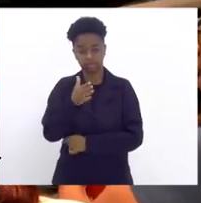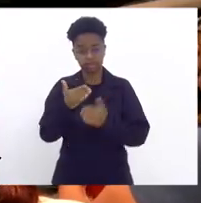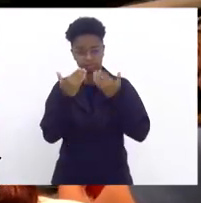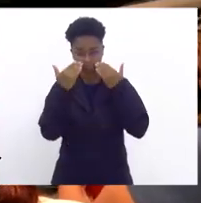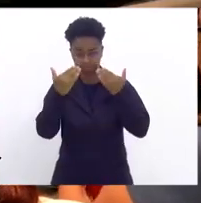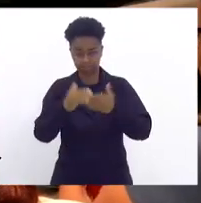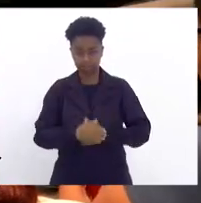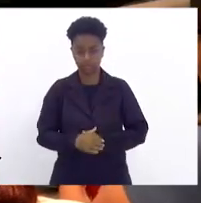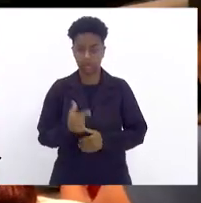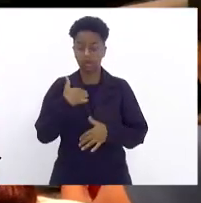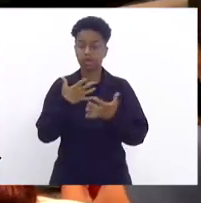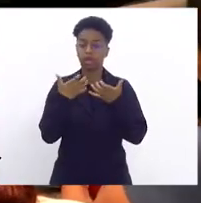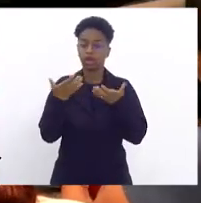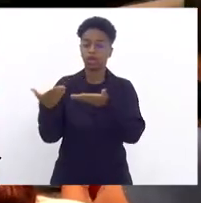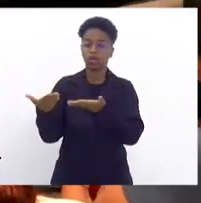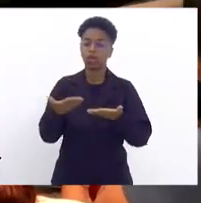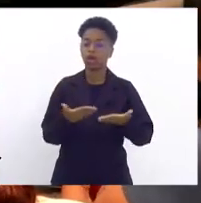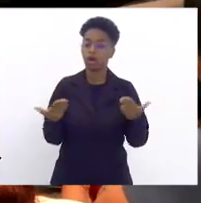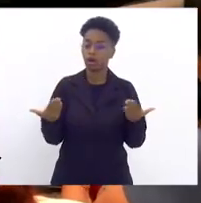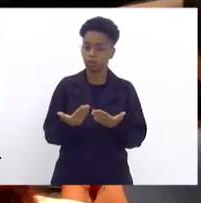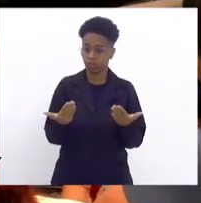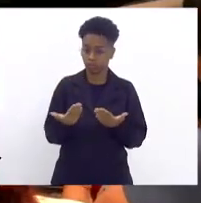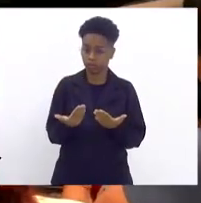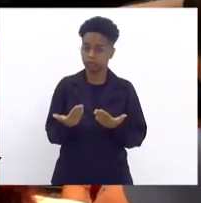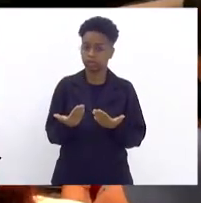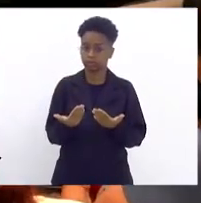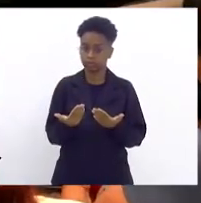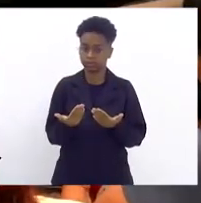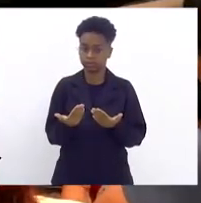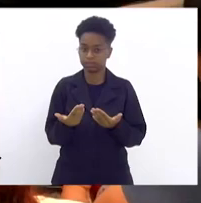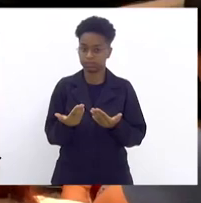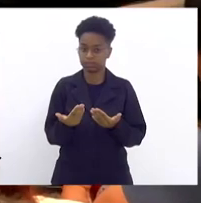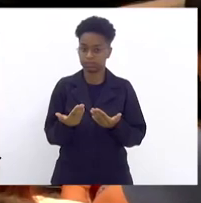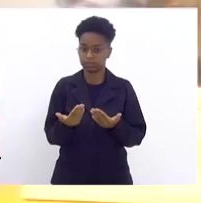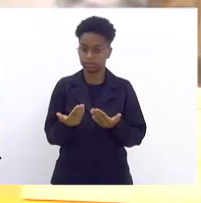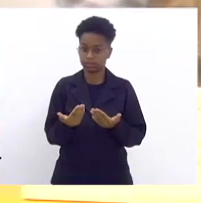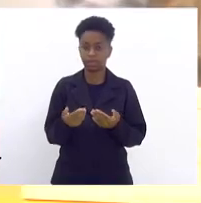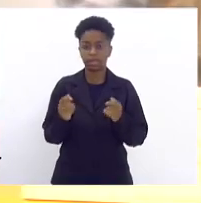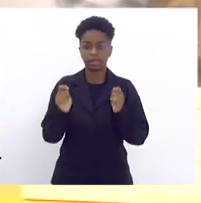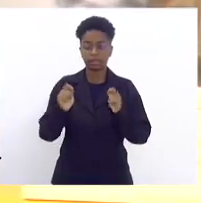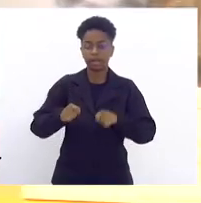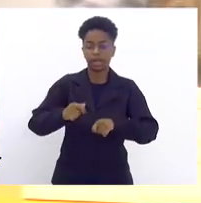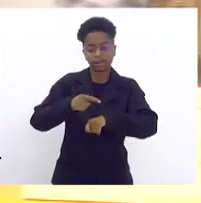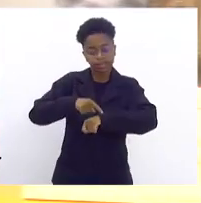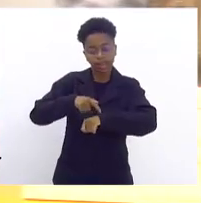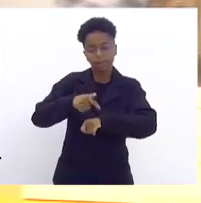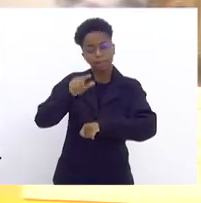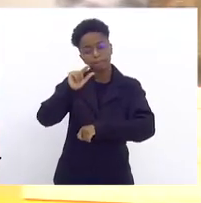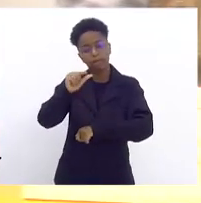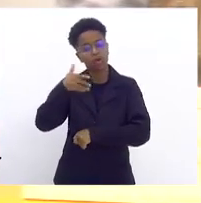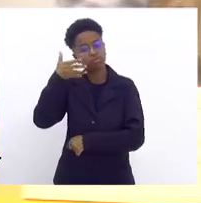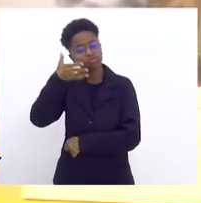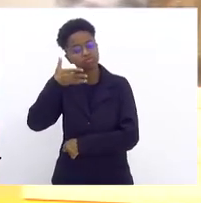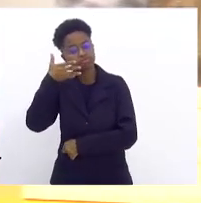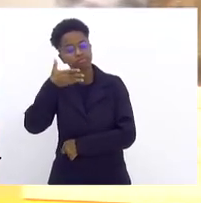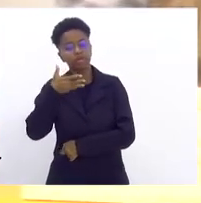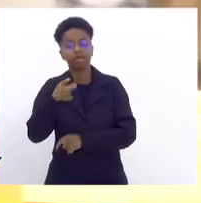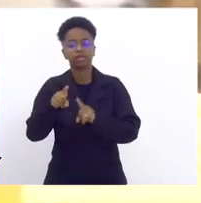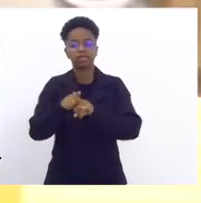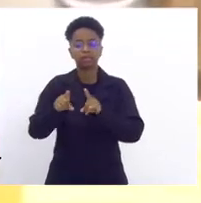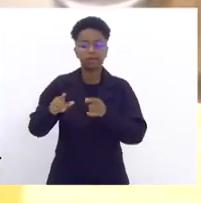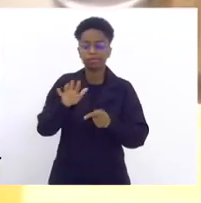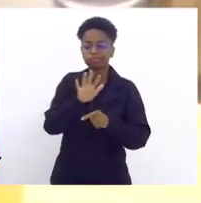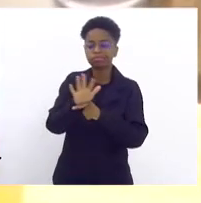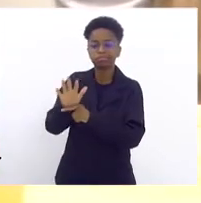eu queria chamar agora para tomar ali o nosso púlpito aqui para poder dar a sua palavra colocar sua contribuição